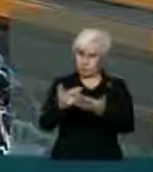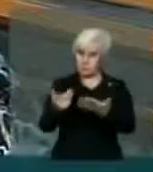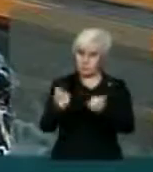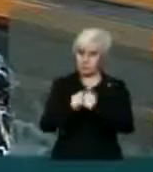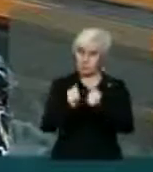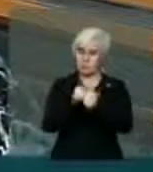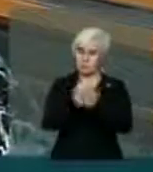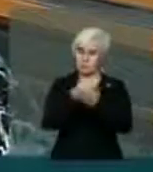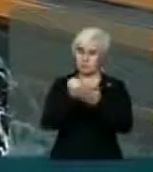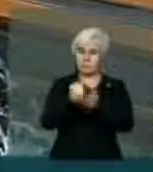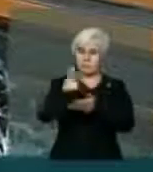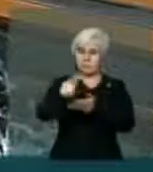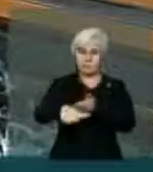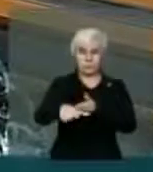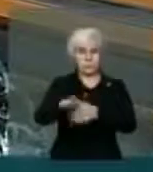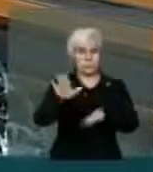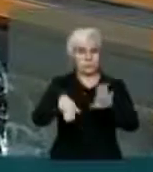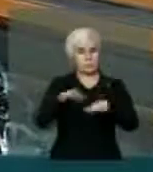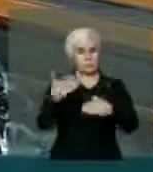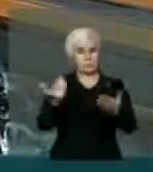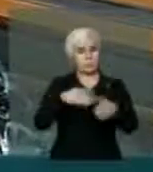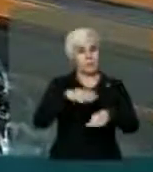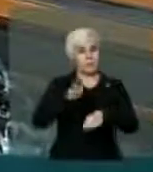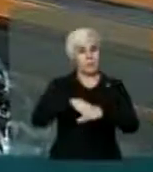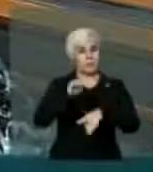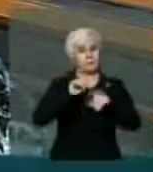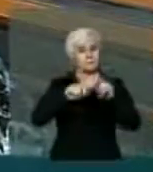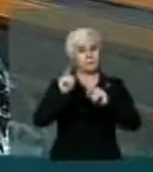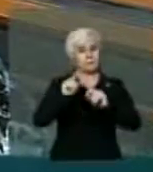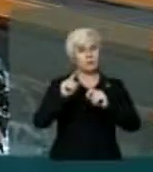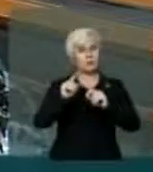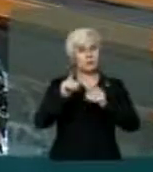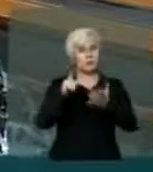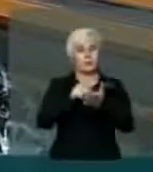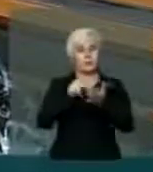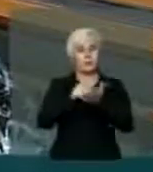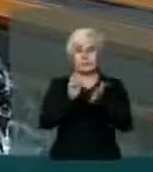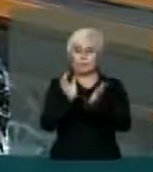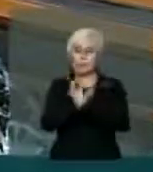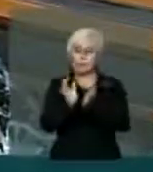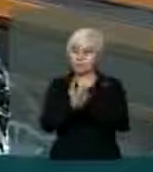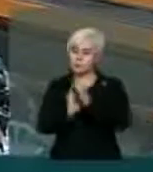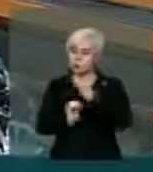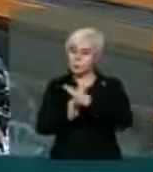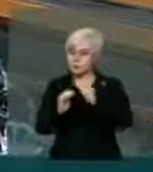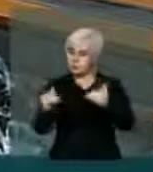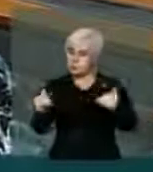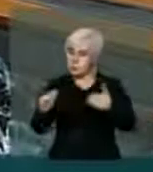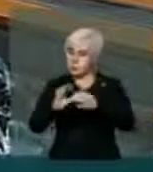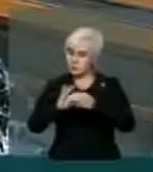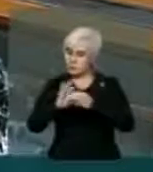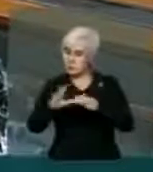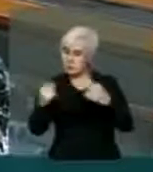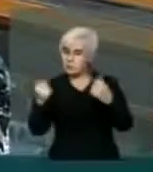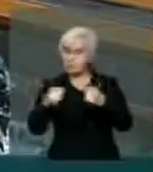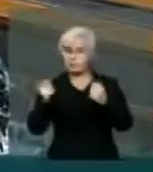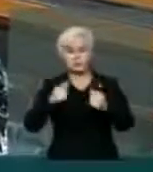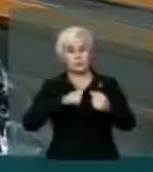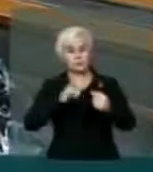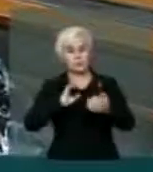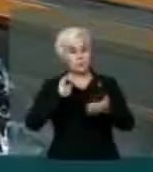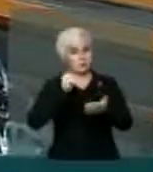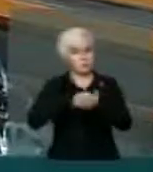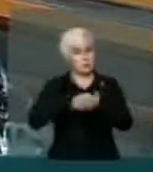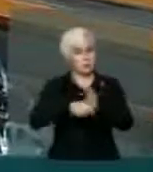essa subconcessão, provavelmente até muito mais do que aquilo que o concessionário, né, deve ter